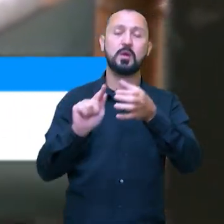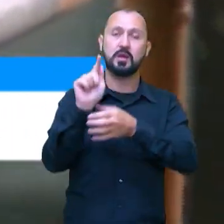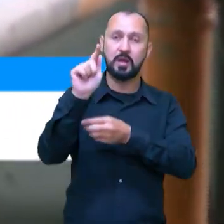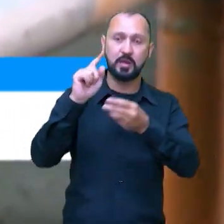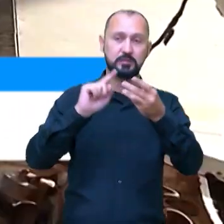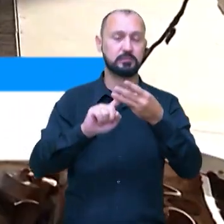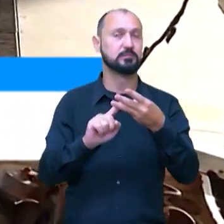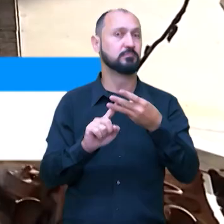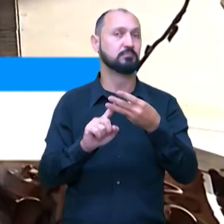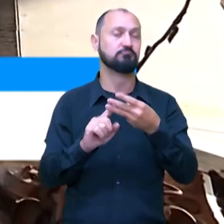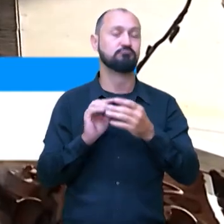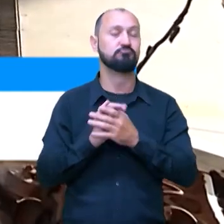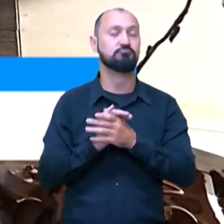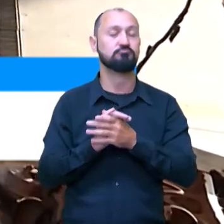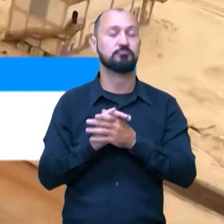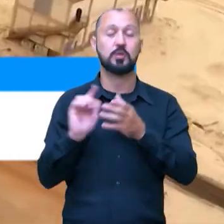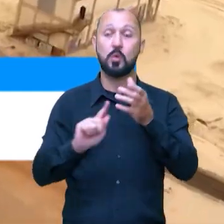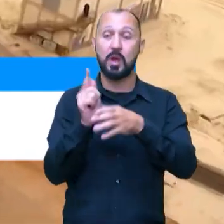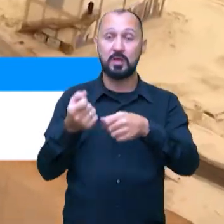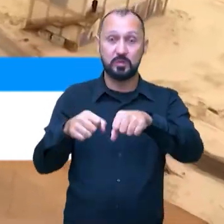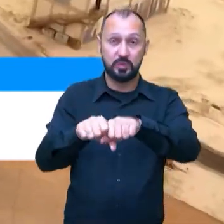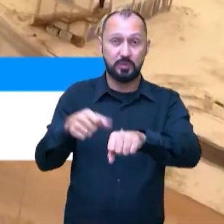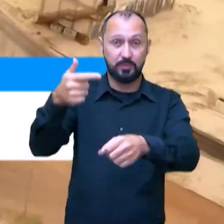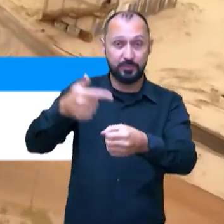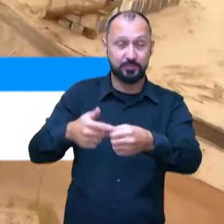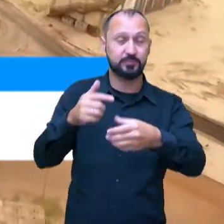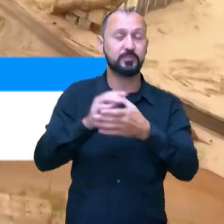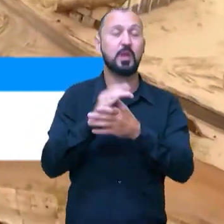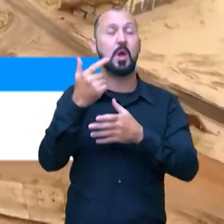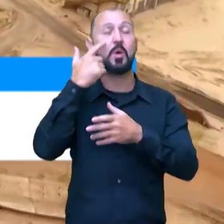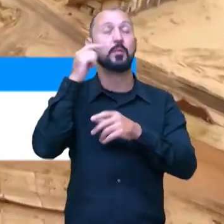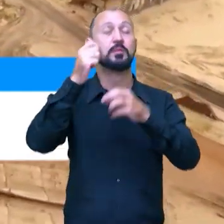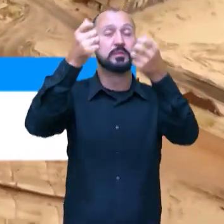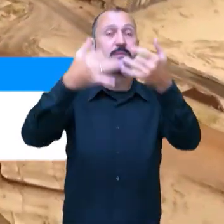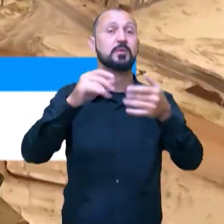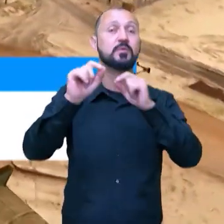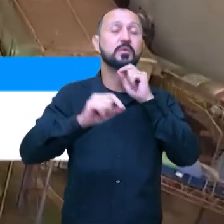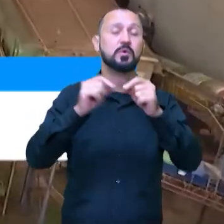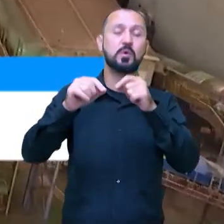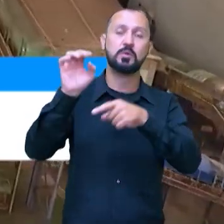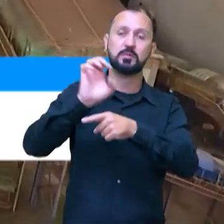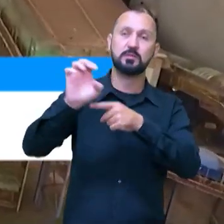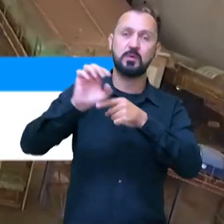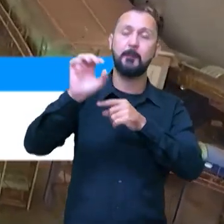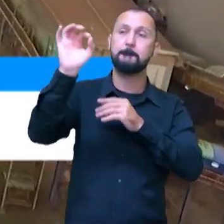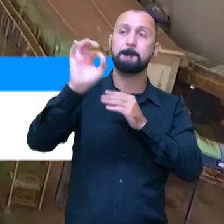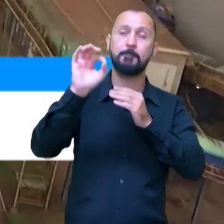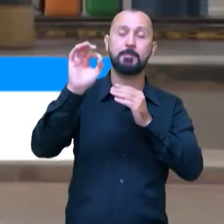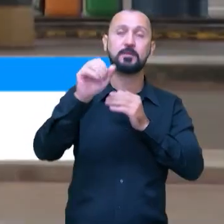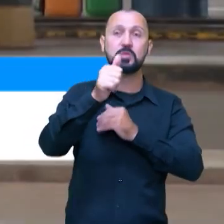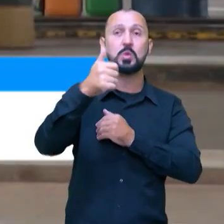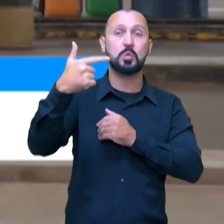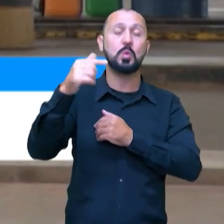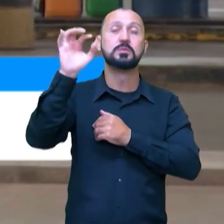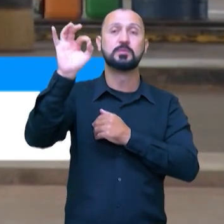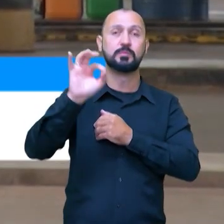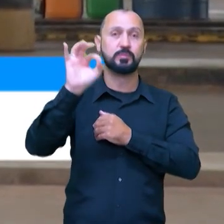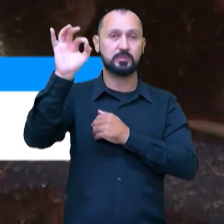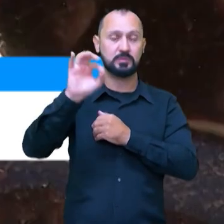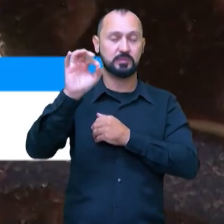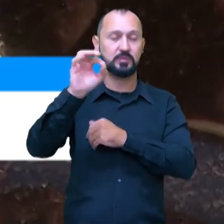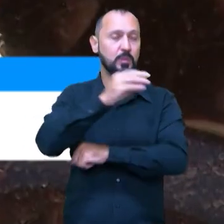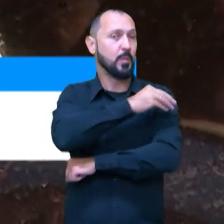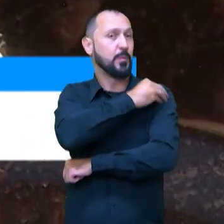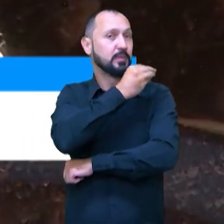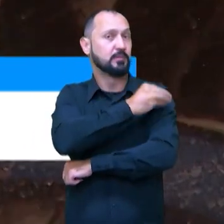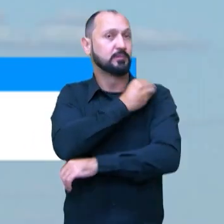de cozinha e gás natural. Outra PEC determinaria que os estados fixem alíquota de 12%